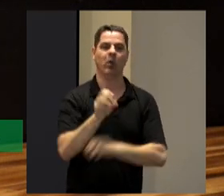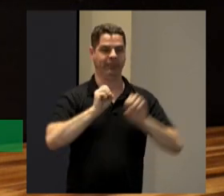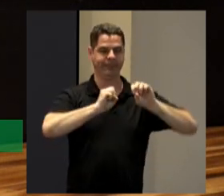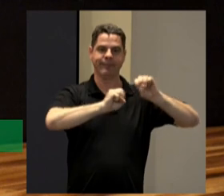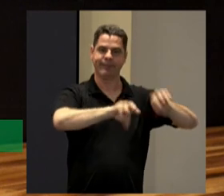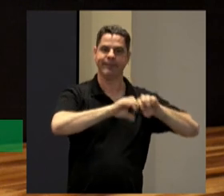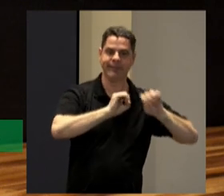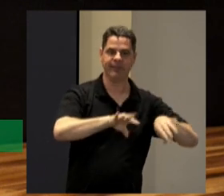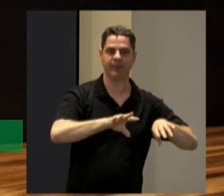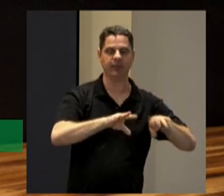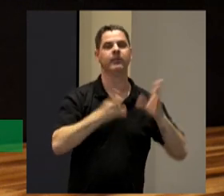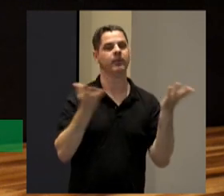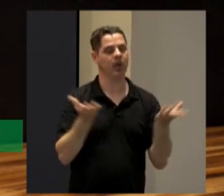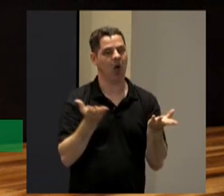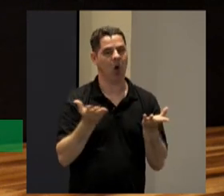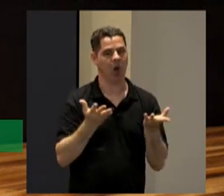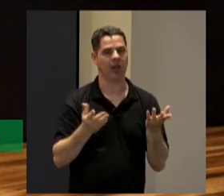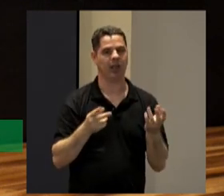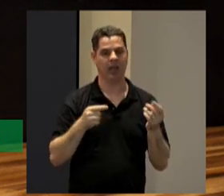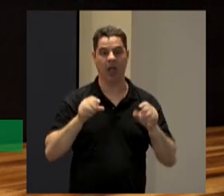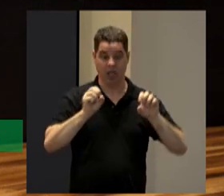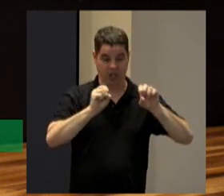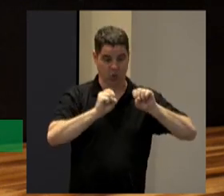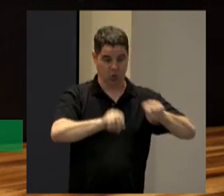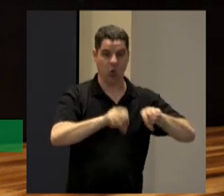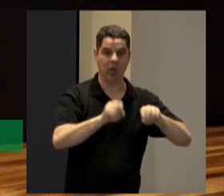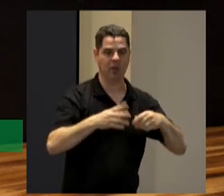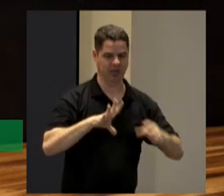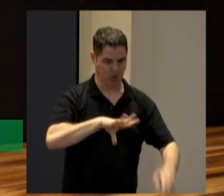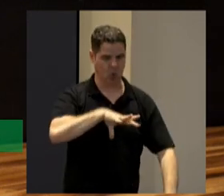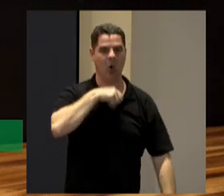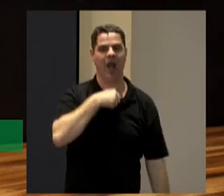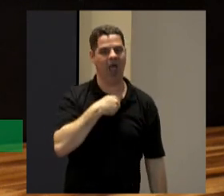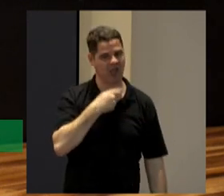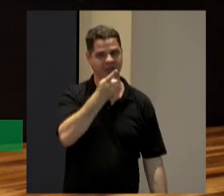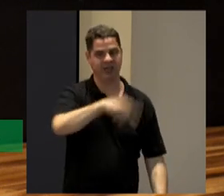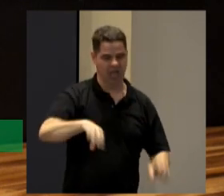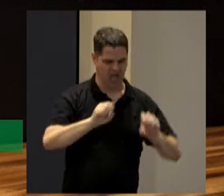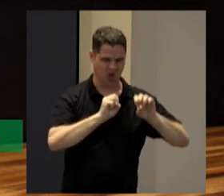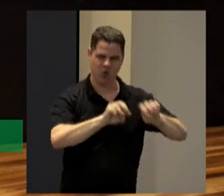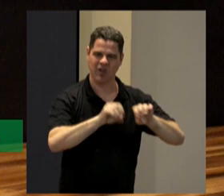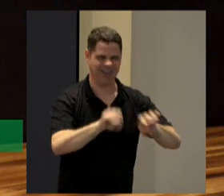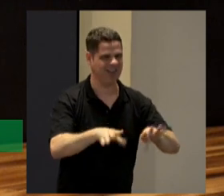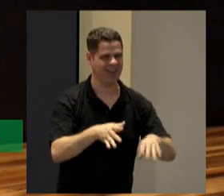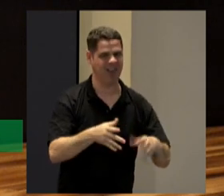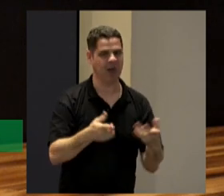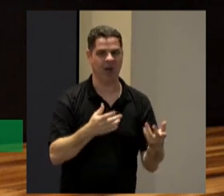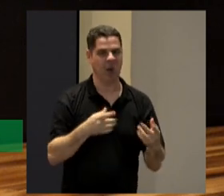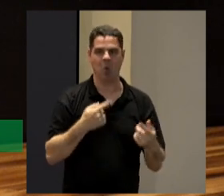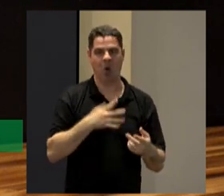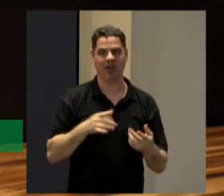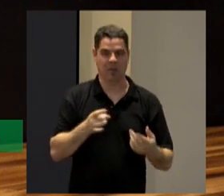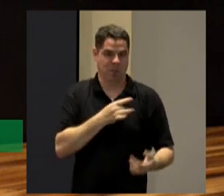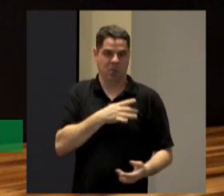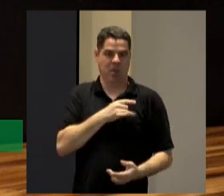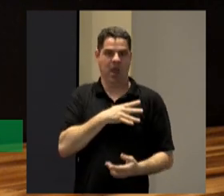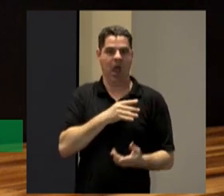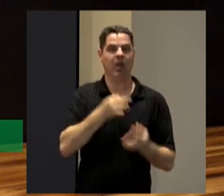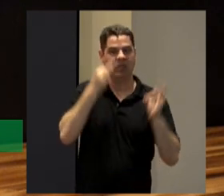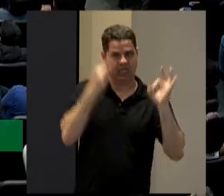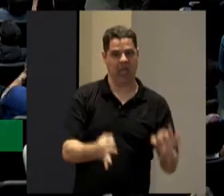professora, de ser educador. Para ser educador é preciso coragem. A educação não admite covardia. Tenho